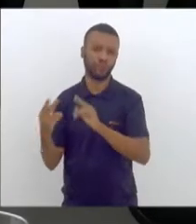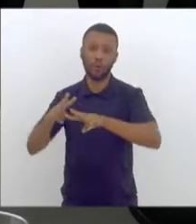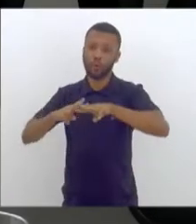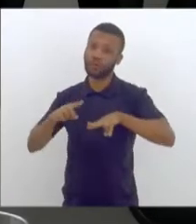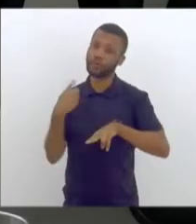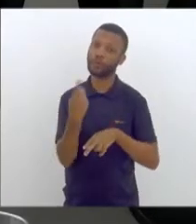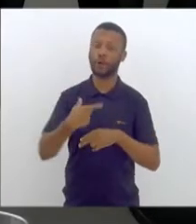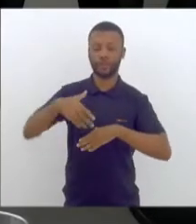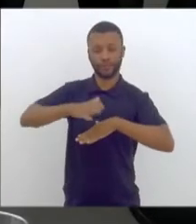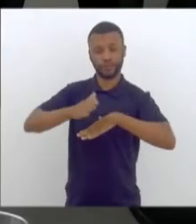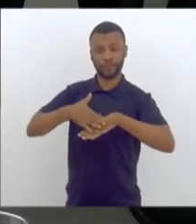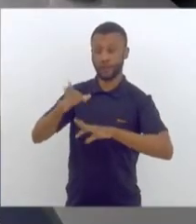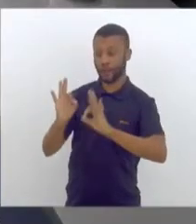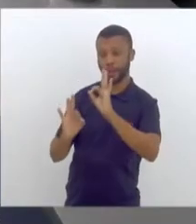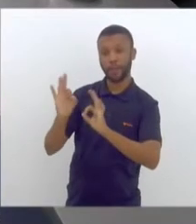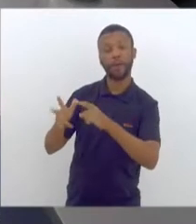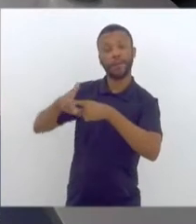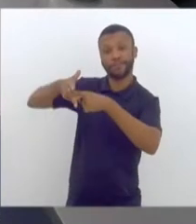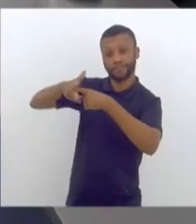fazer o ajuste